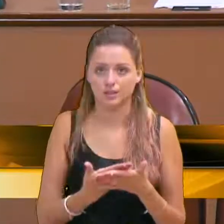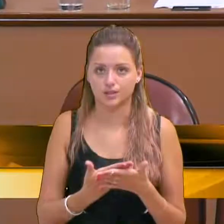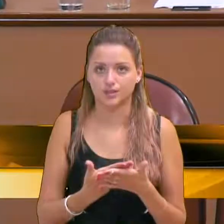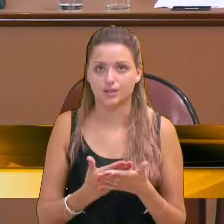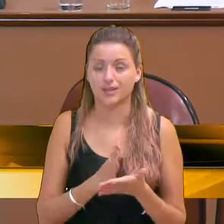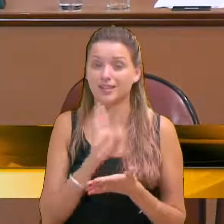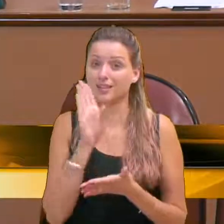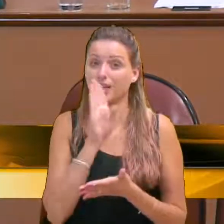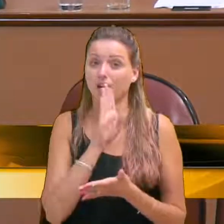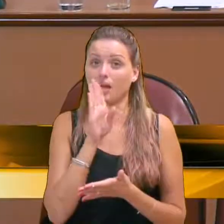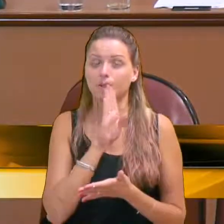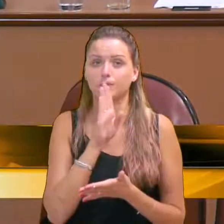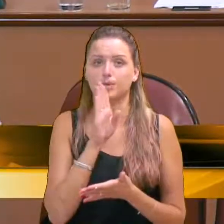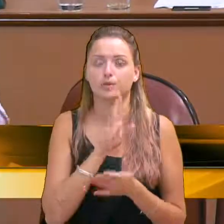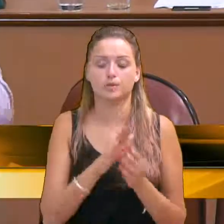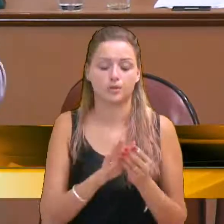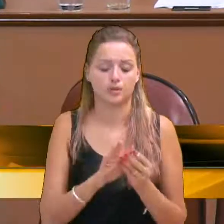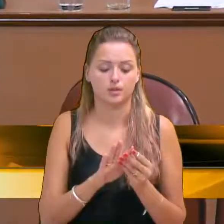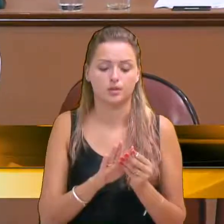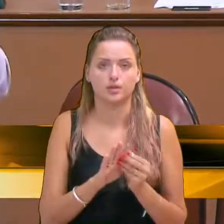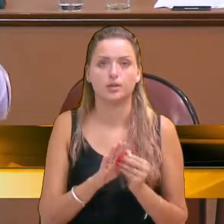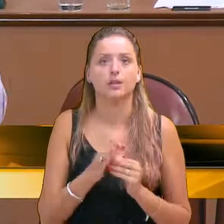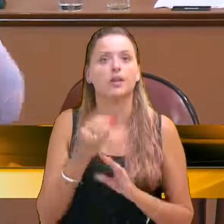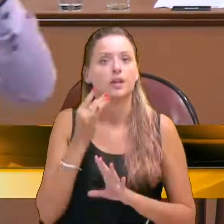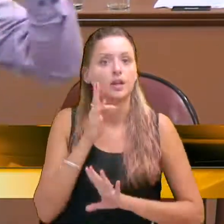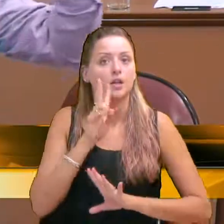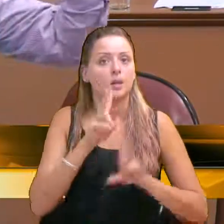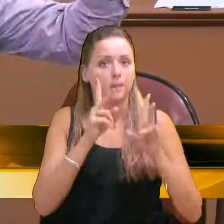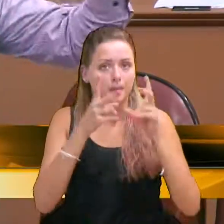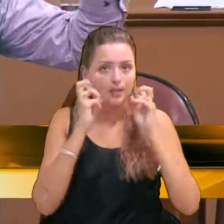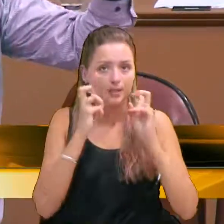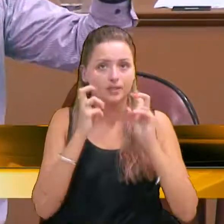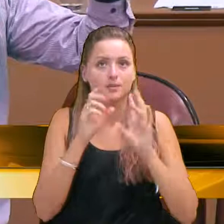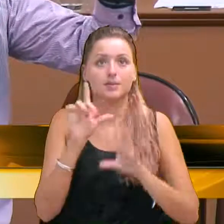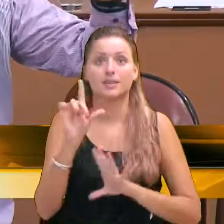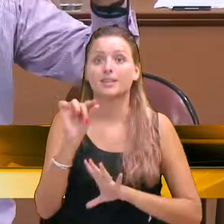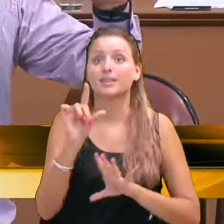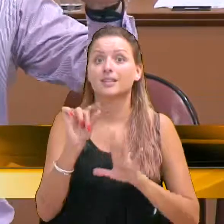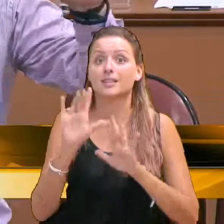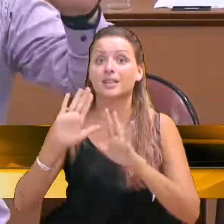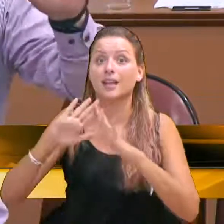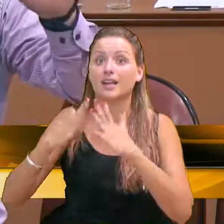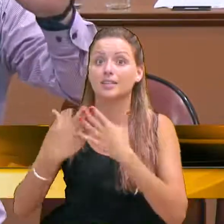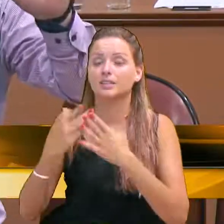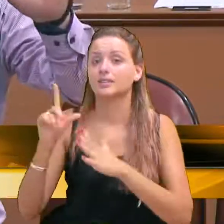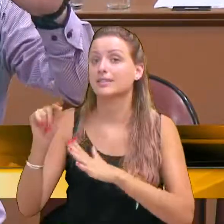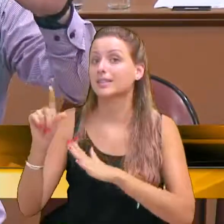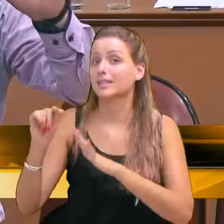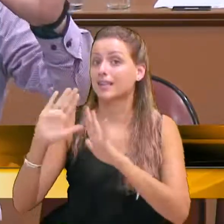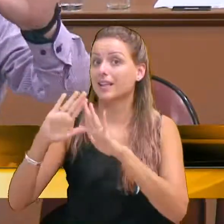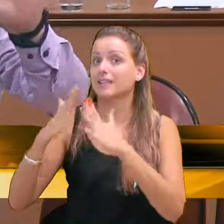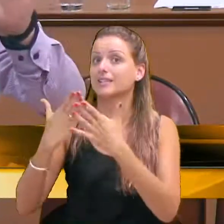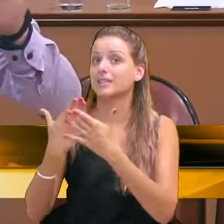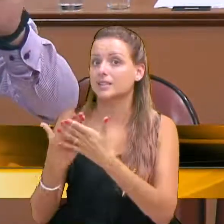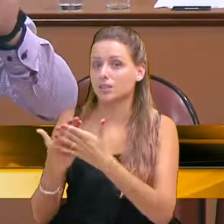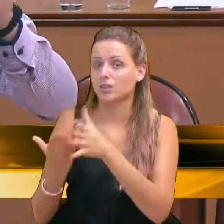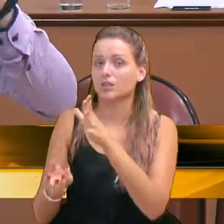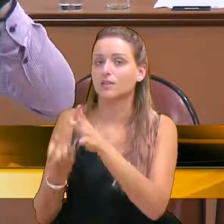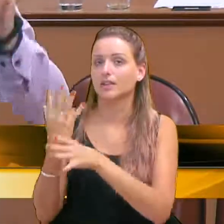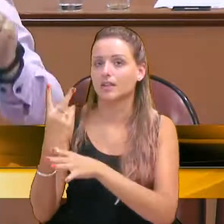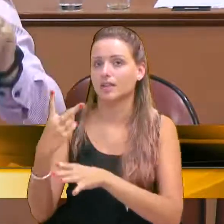dias, no mínimo, ouça isso. 10 escolas, o nosso prefeito vizinho anunciou para